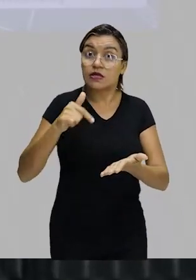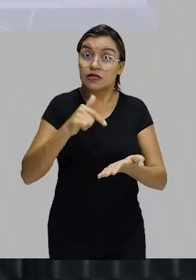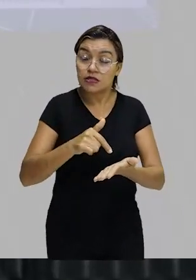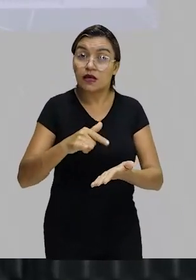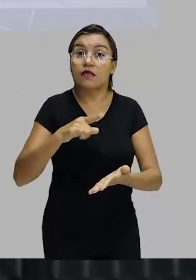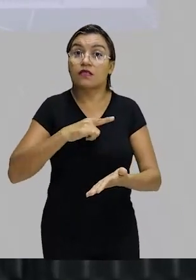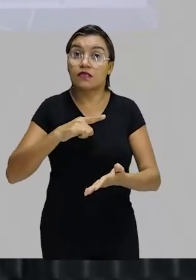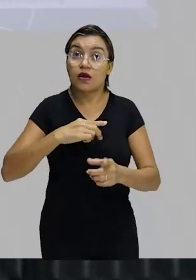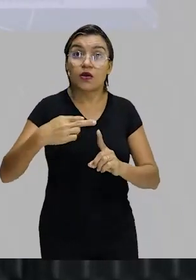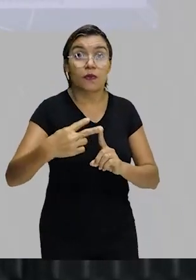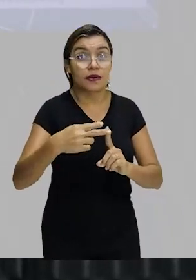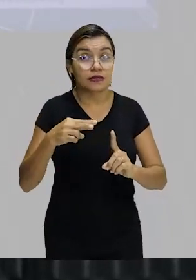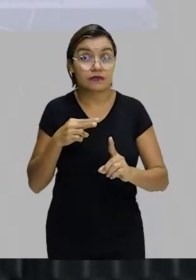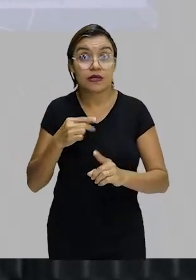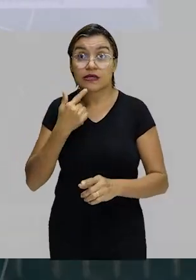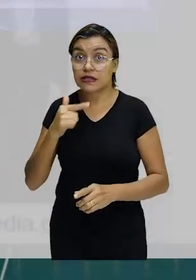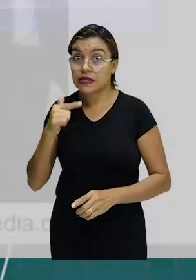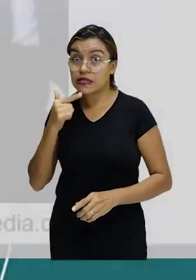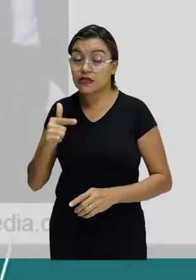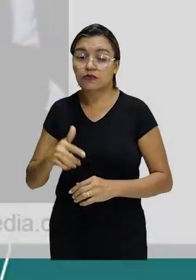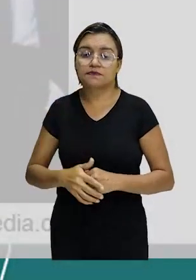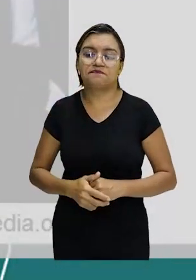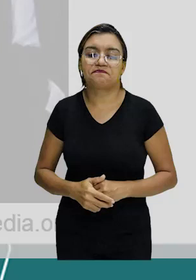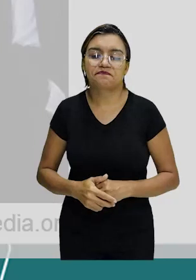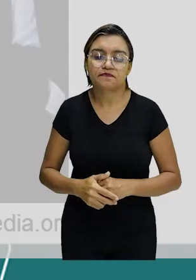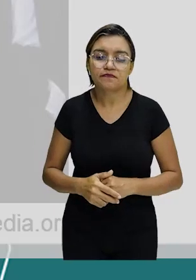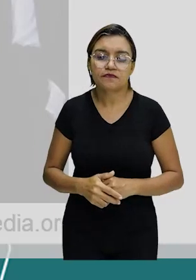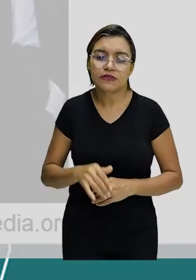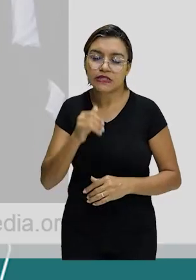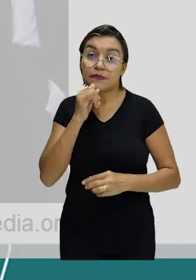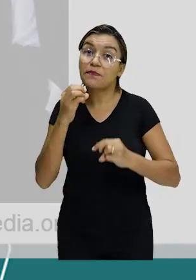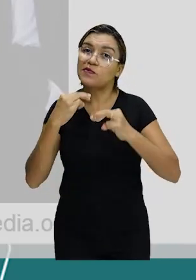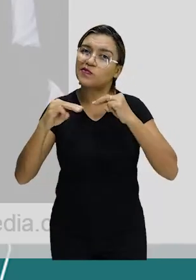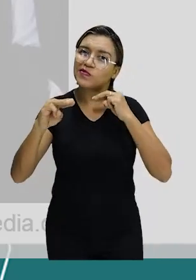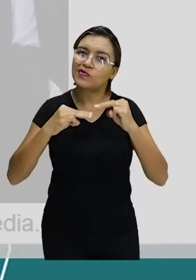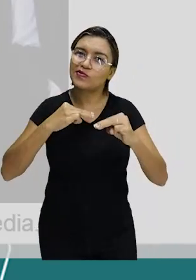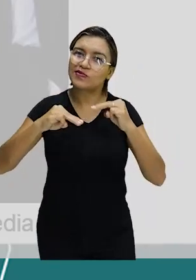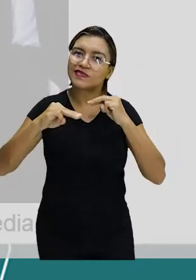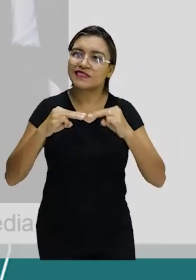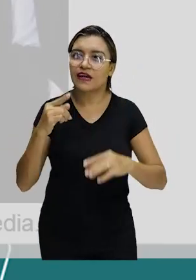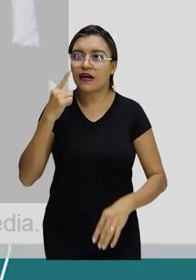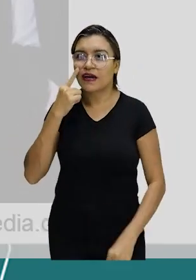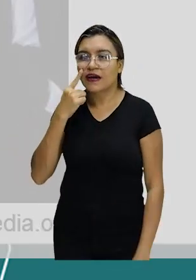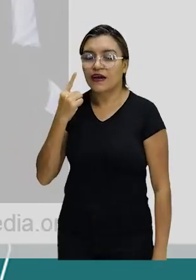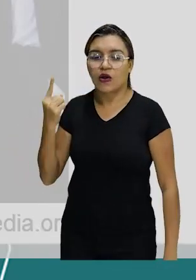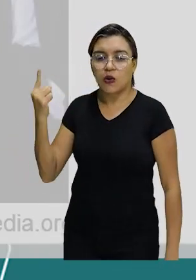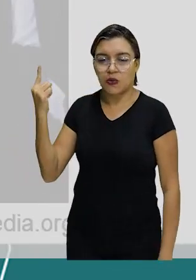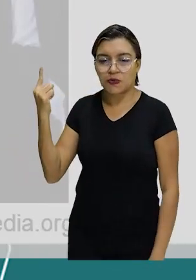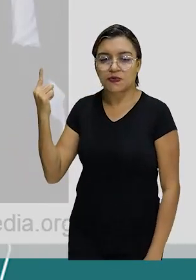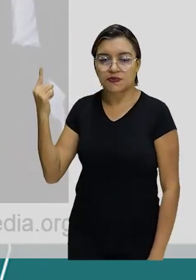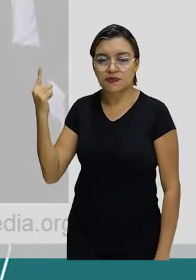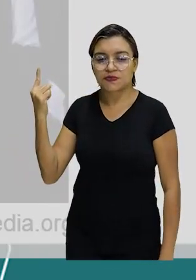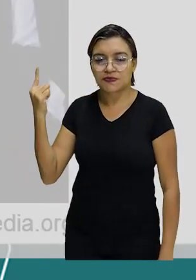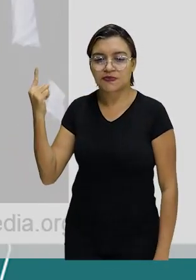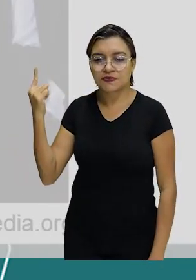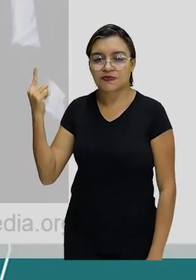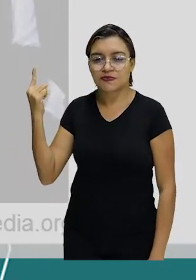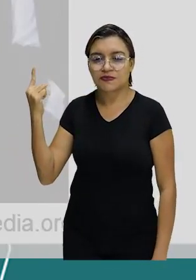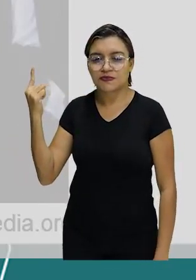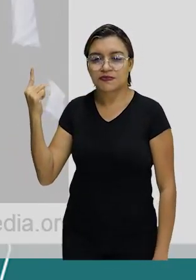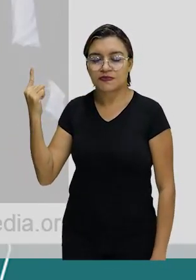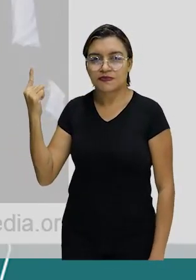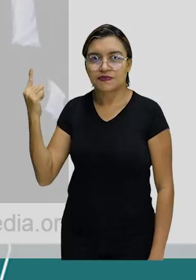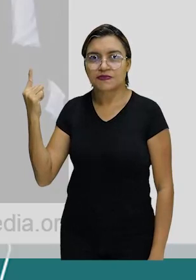ao aspecto da língua. Tá? Outra questão, músicas. O que nós temos? Lady Gaga, Melanie